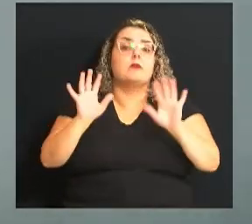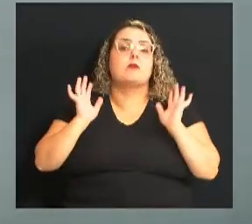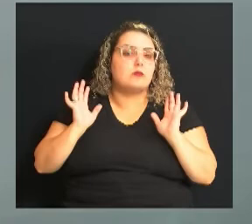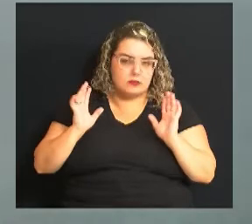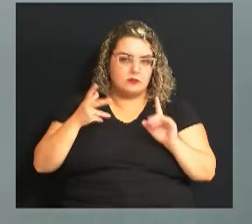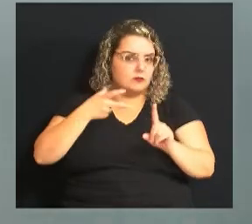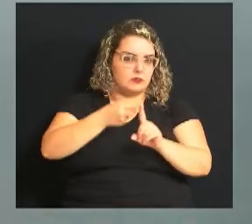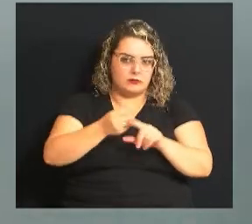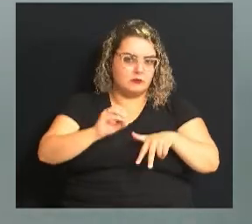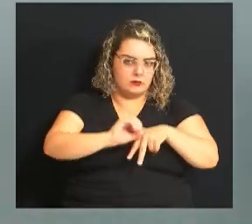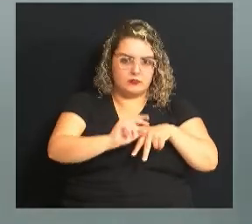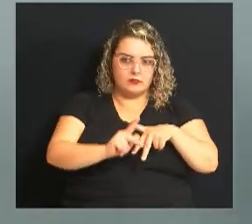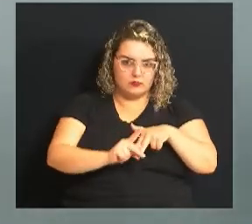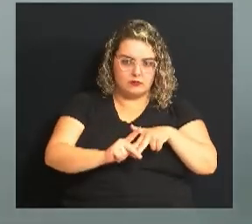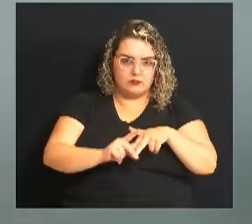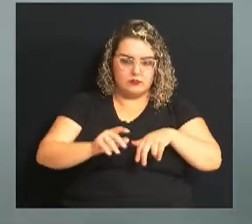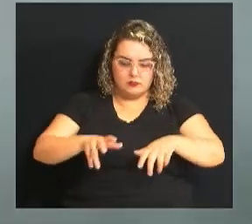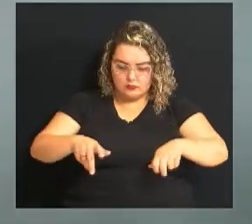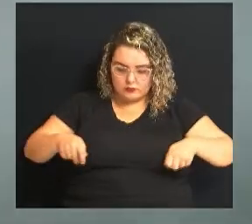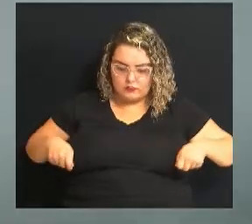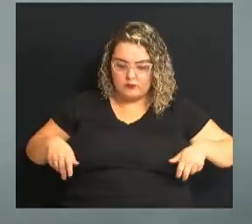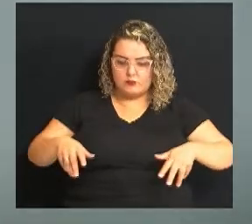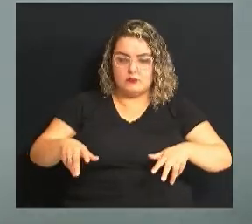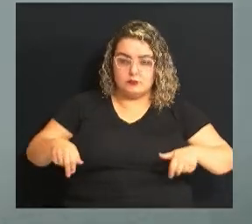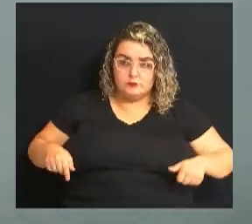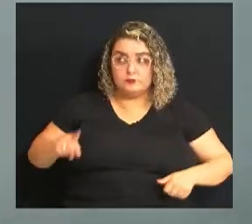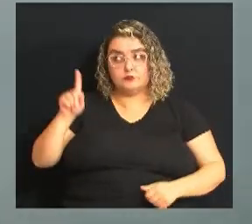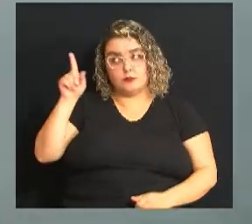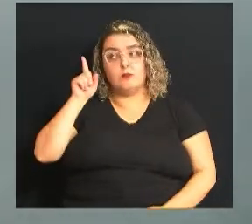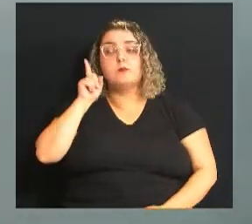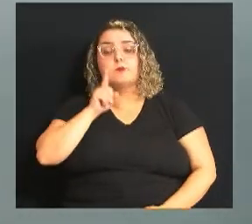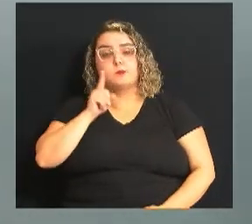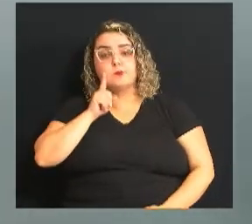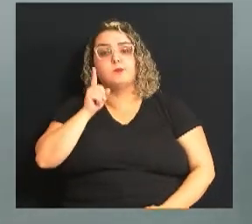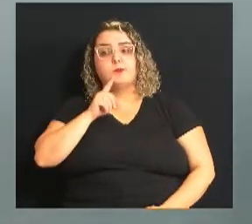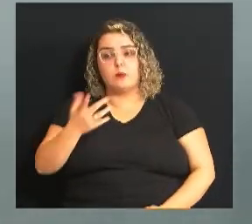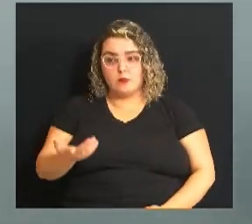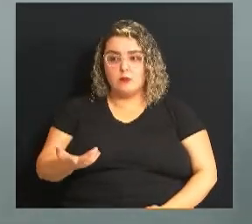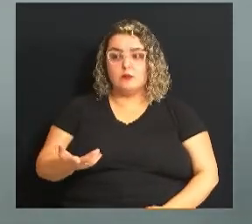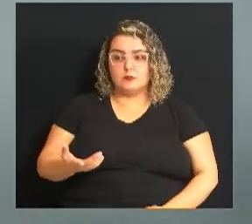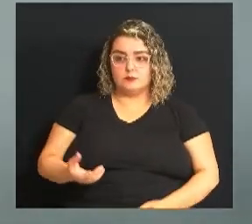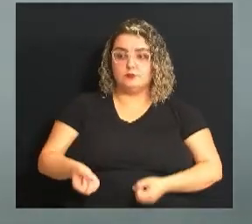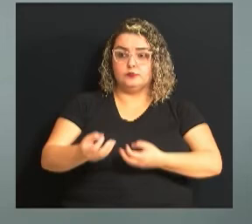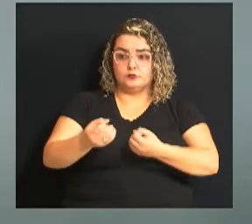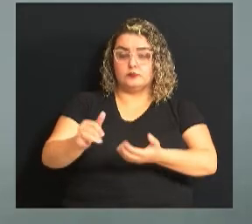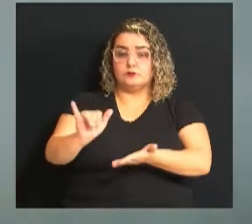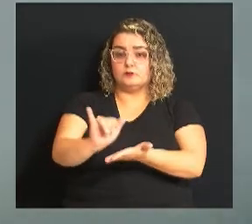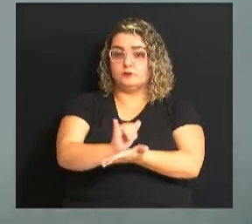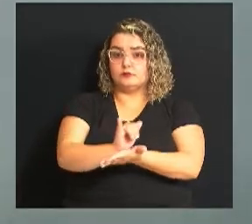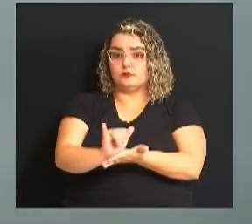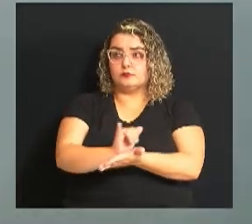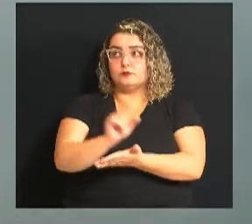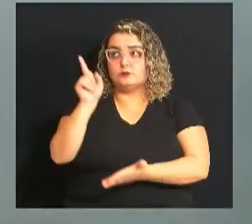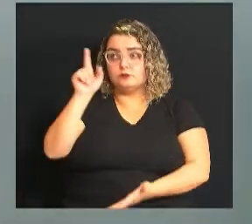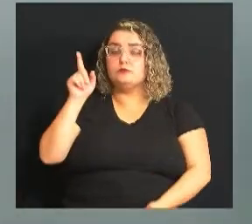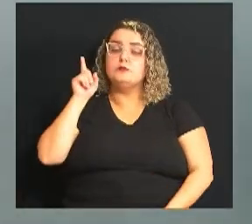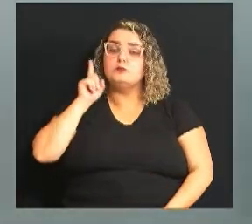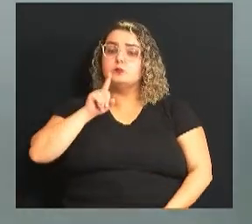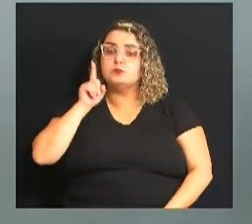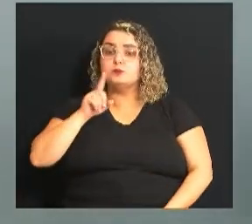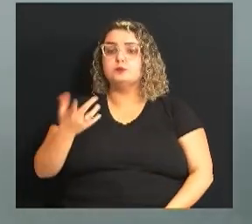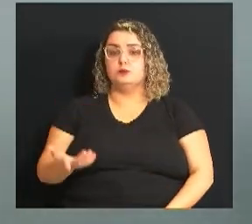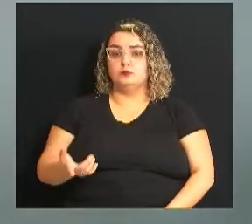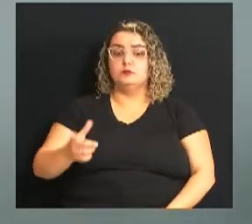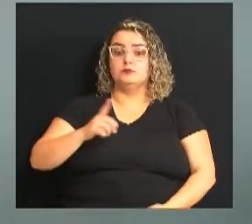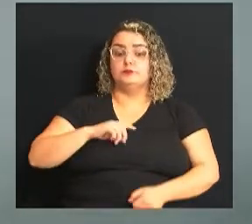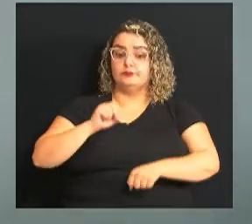ficou paralítico nos Estados Unidos. Nós temos dados dos condados de Nova York, por exemplo, que já tem o vírus